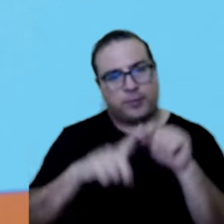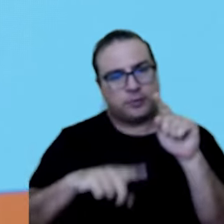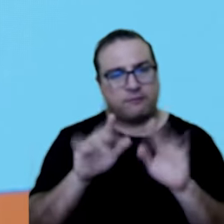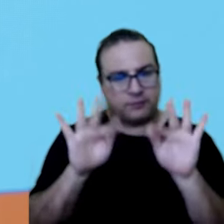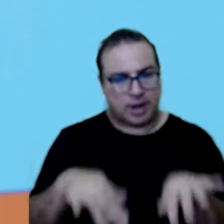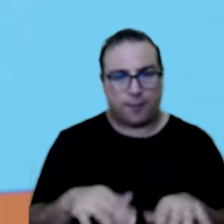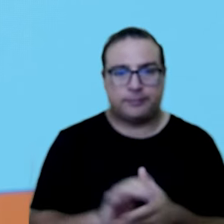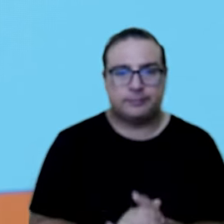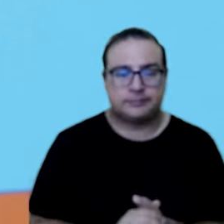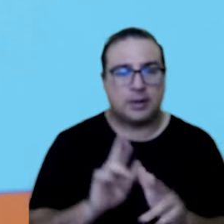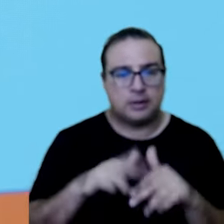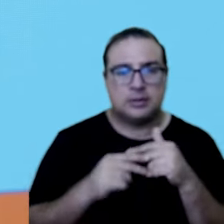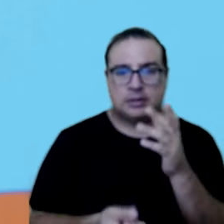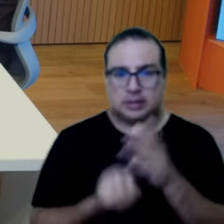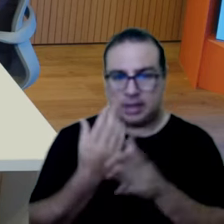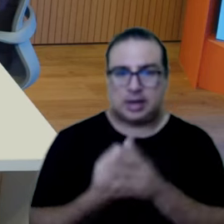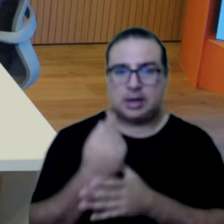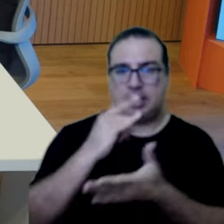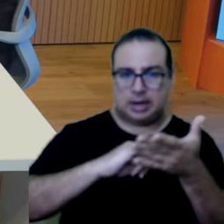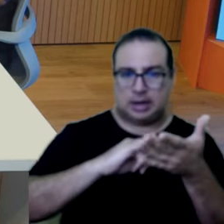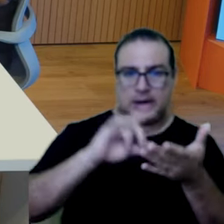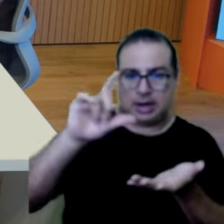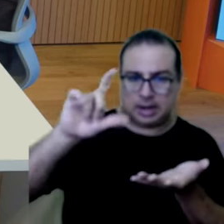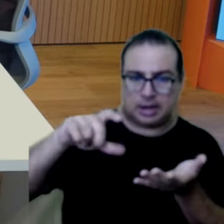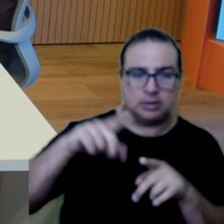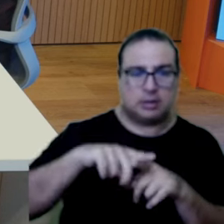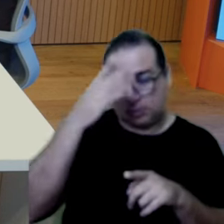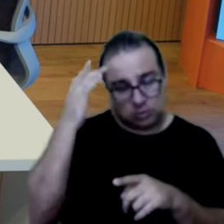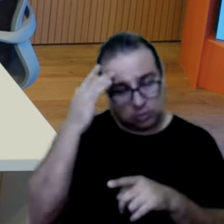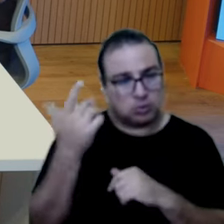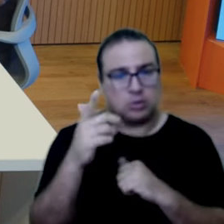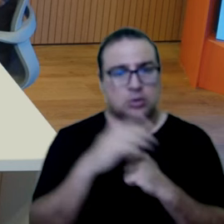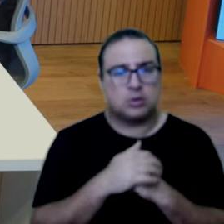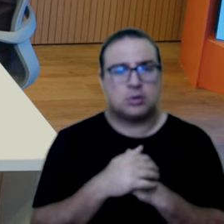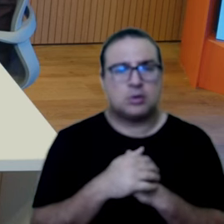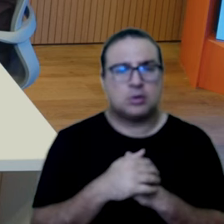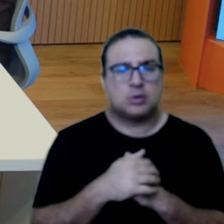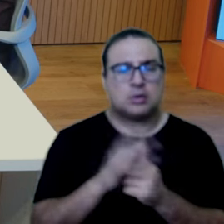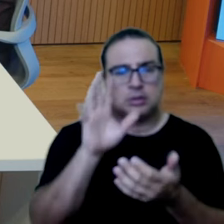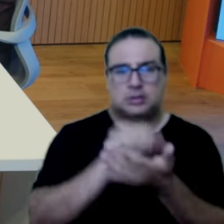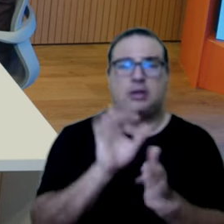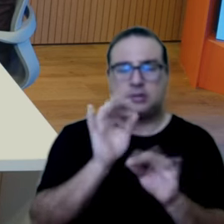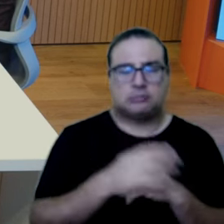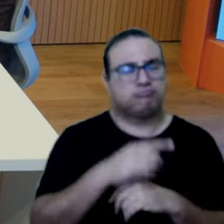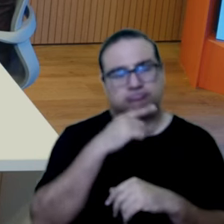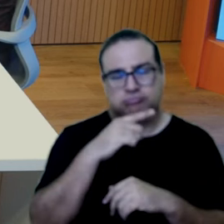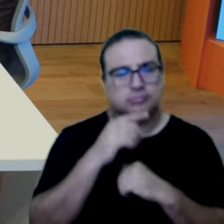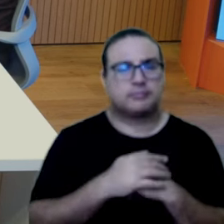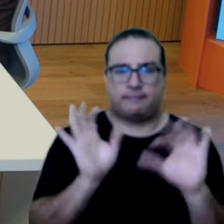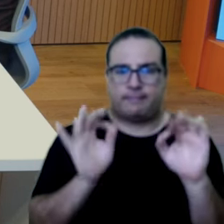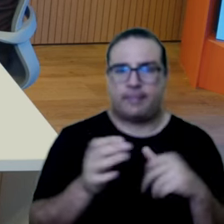produto se for o caso tipo gerar crédito não dá para gerar crédito quem não tem e inscrição por